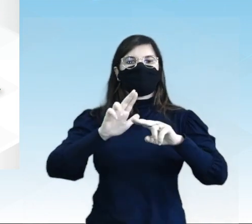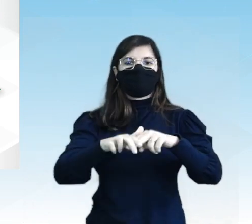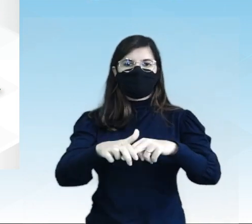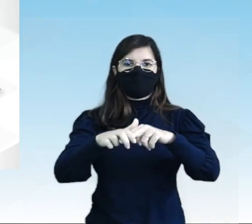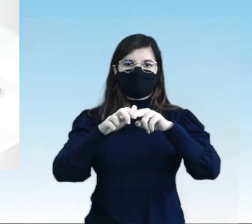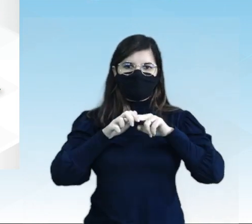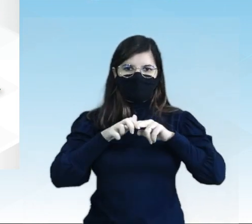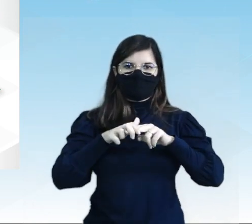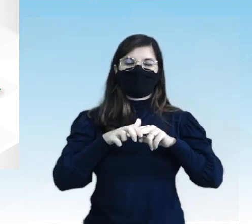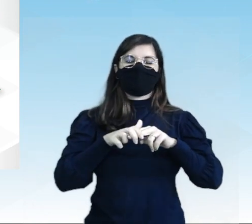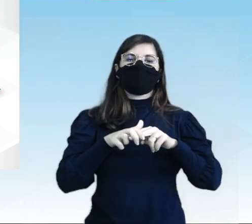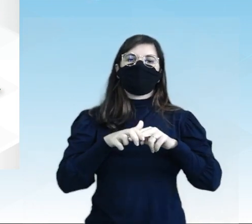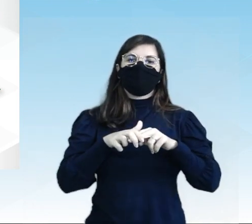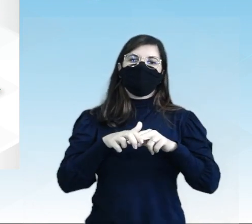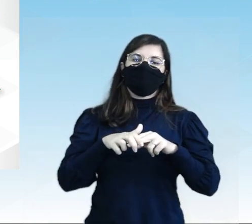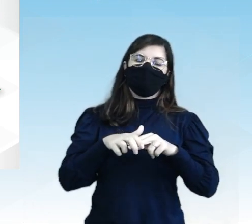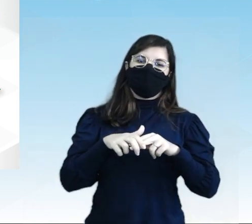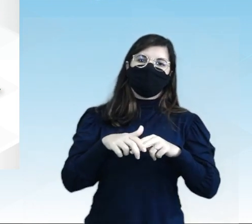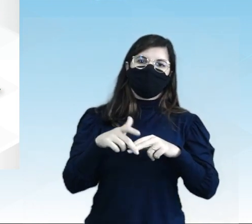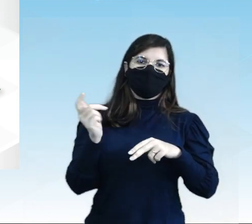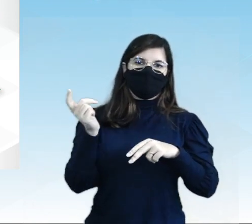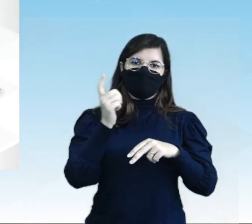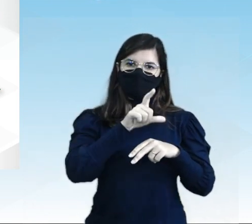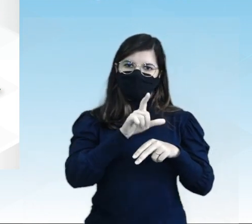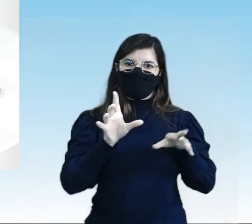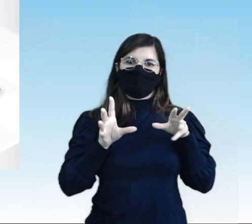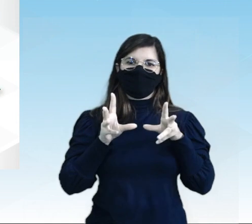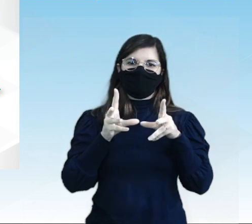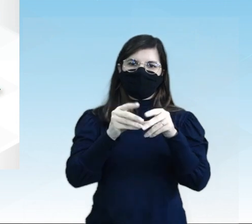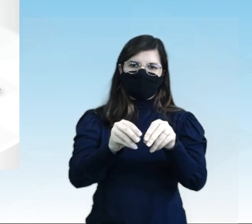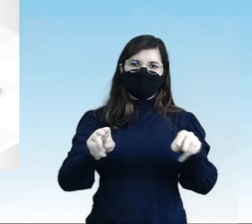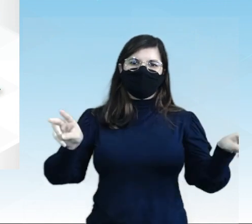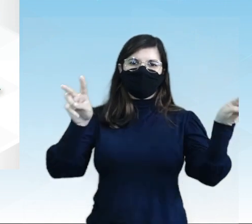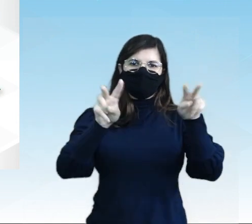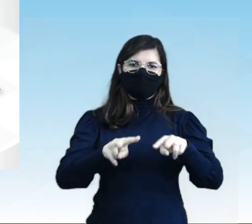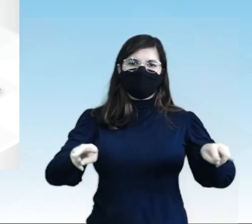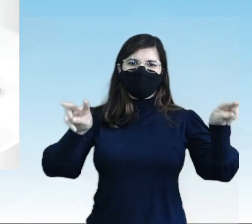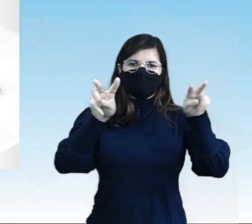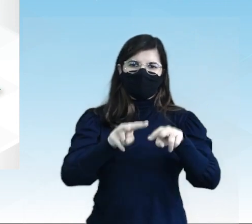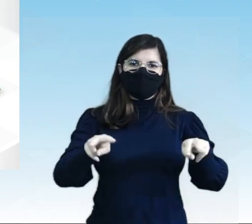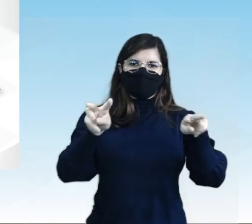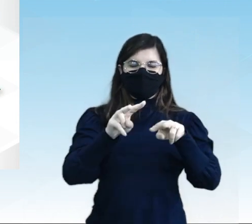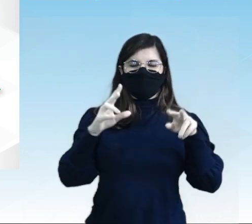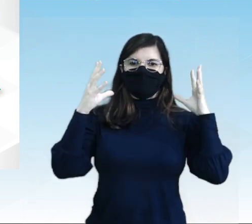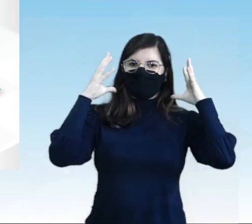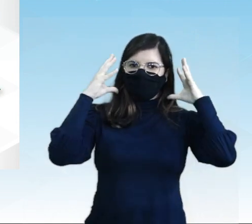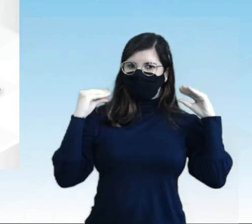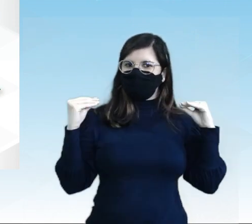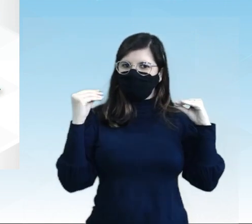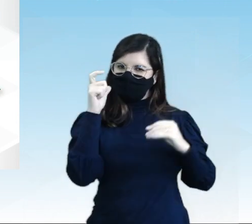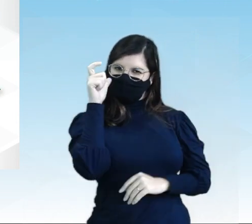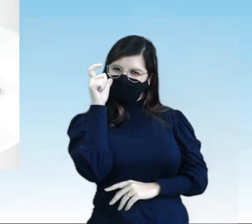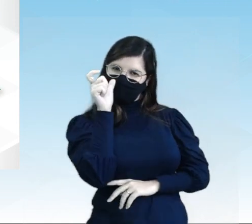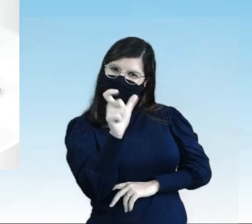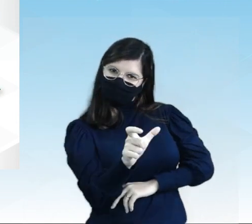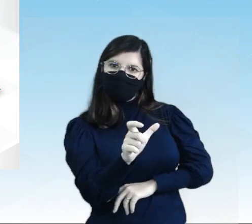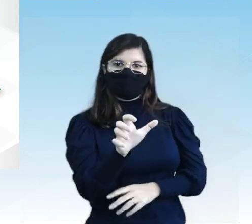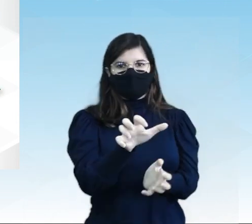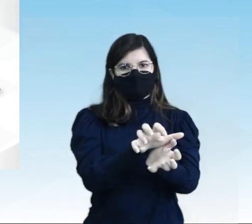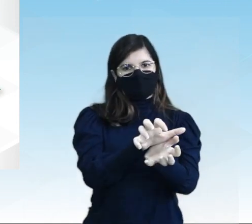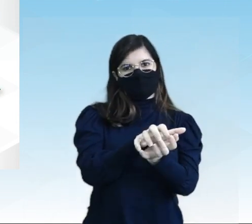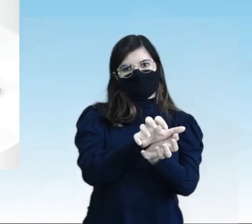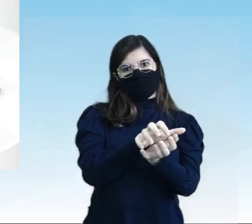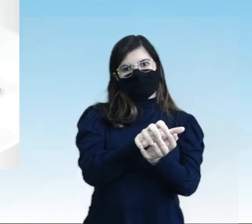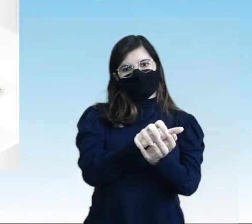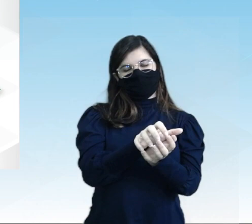ele vai trazer todos os olhares né da Holanda para Pernambuco então